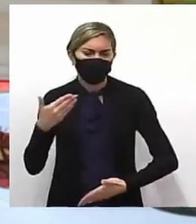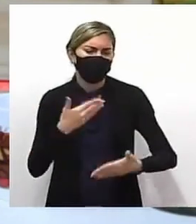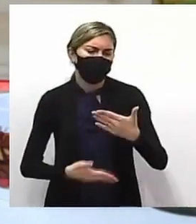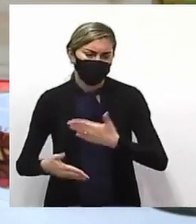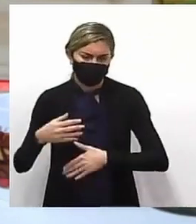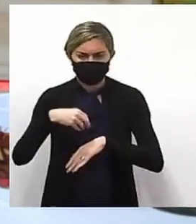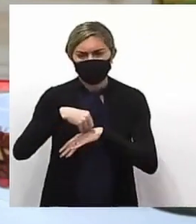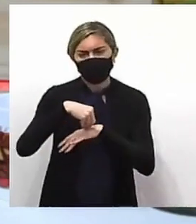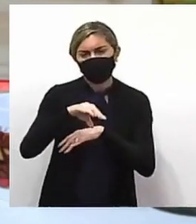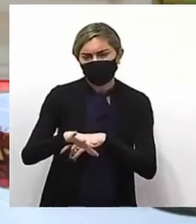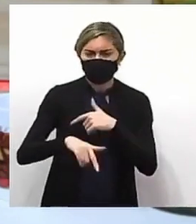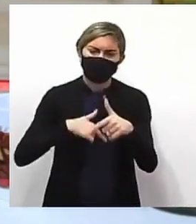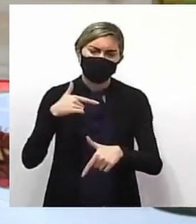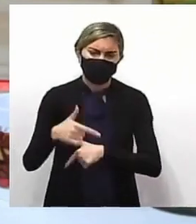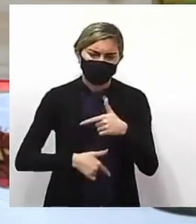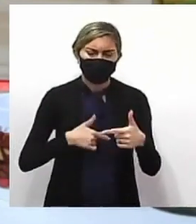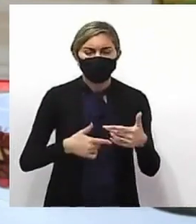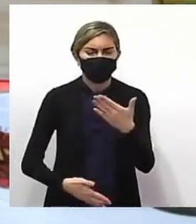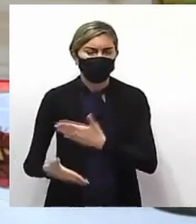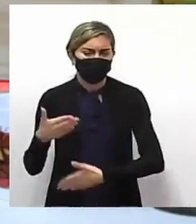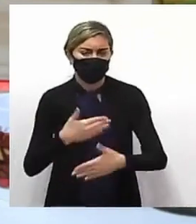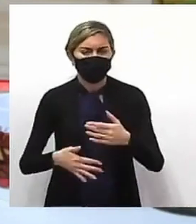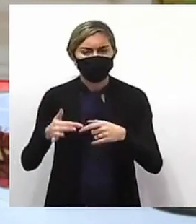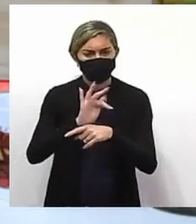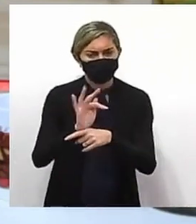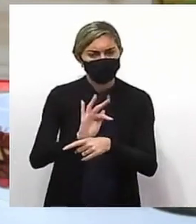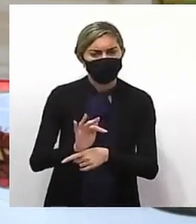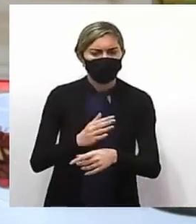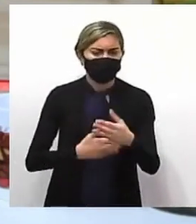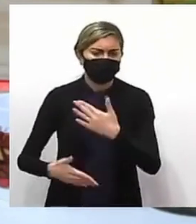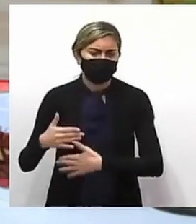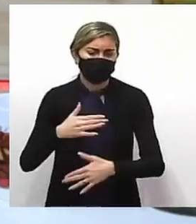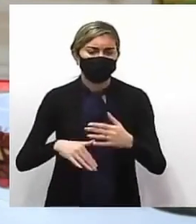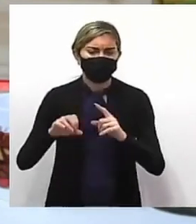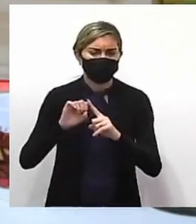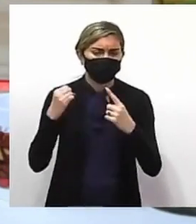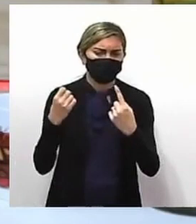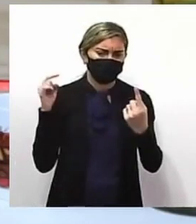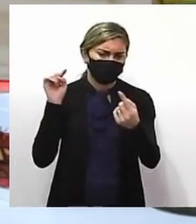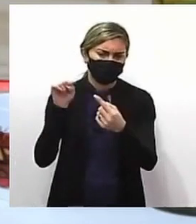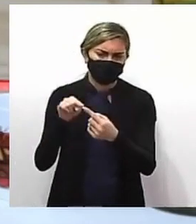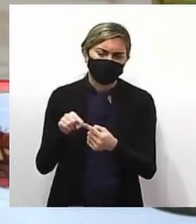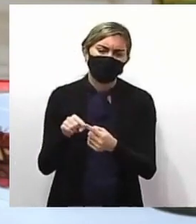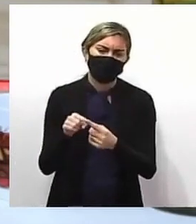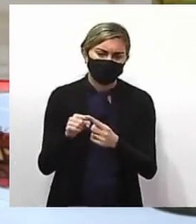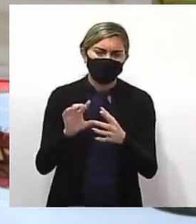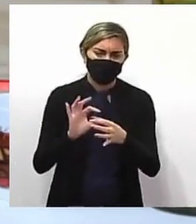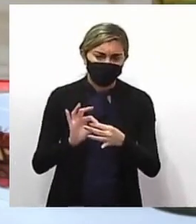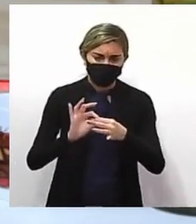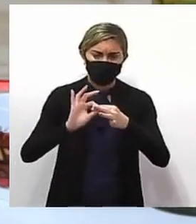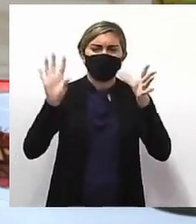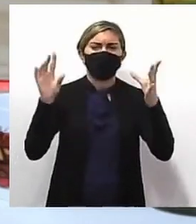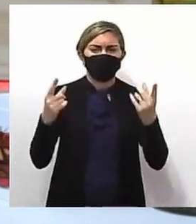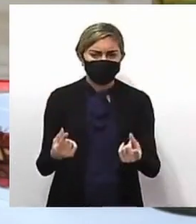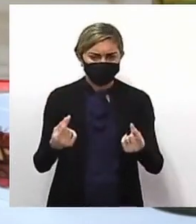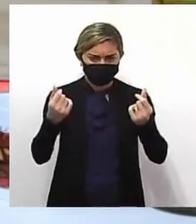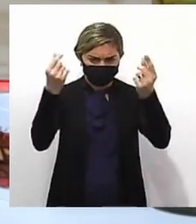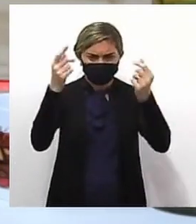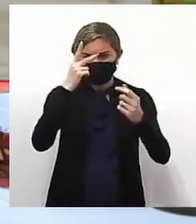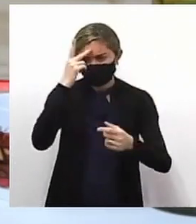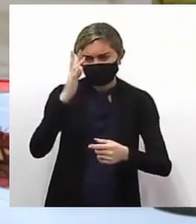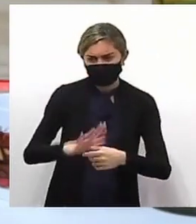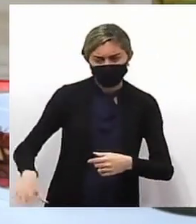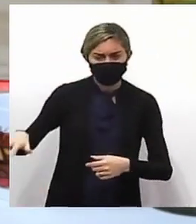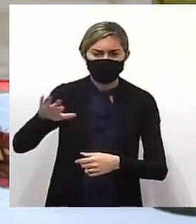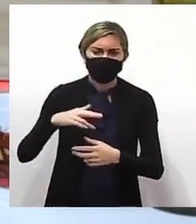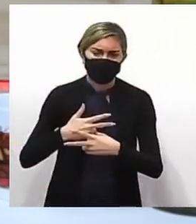queria trazer de trabalho, assim, essa relação do filme era uma relação que está muito associada com a liberdade financeira dessas pessoas, né?